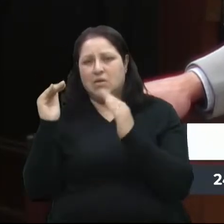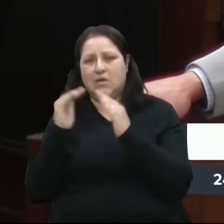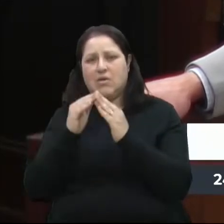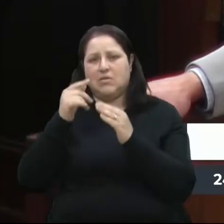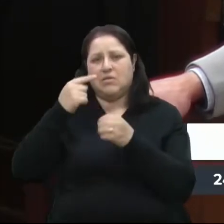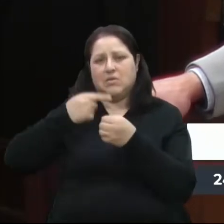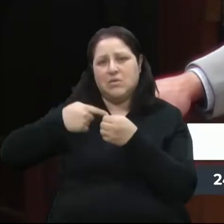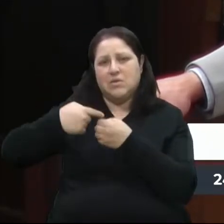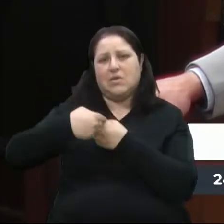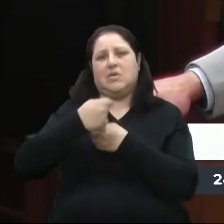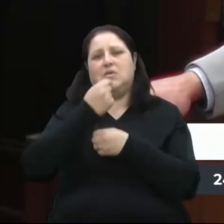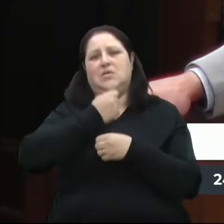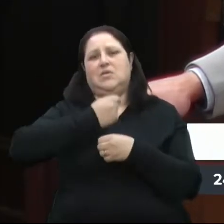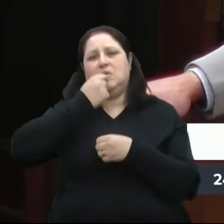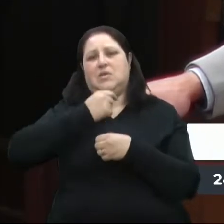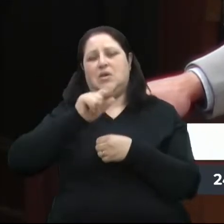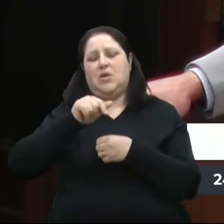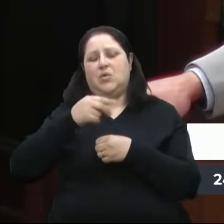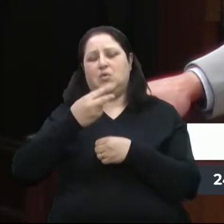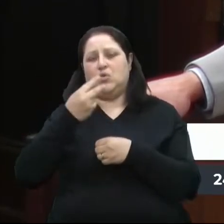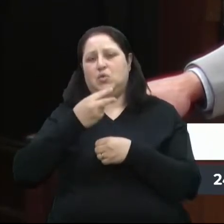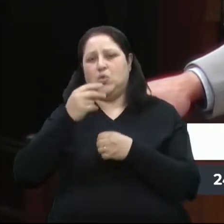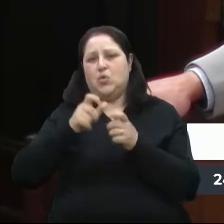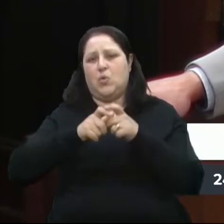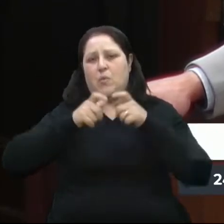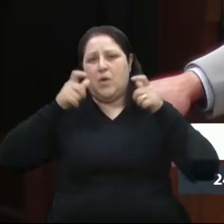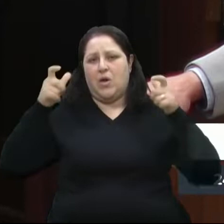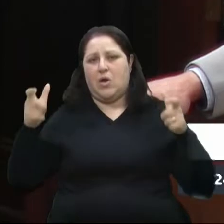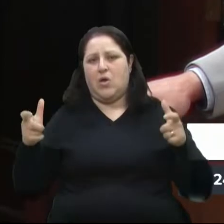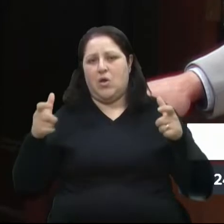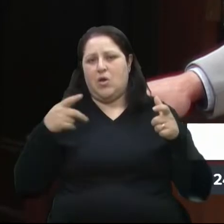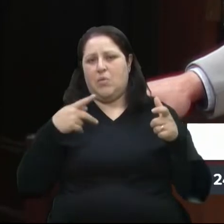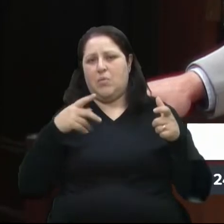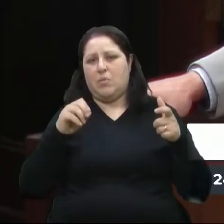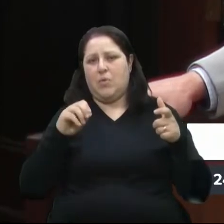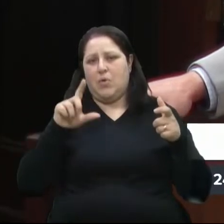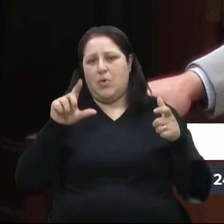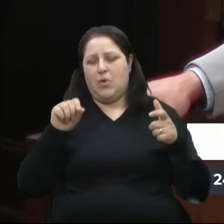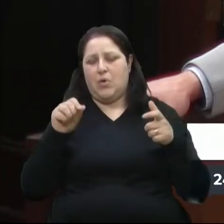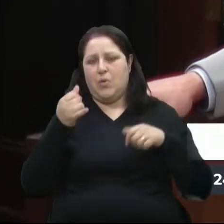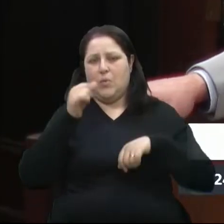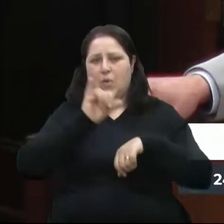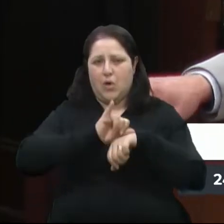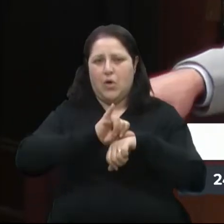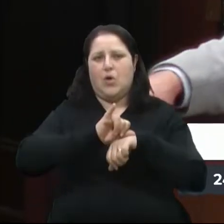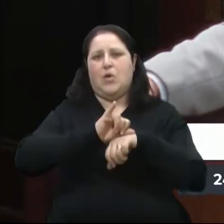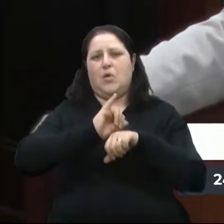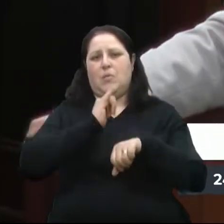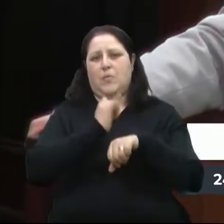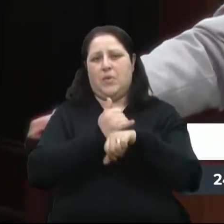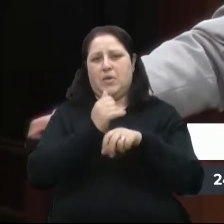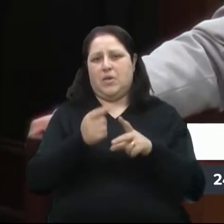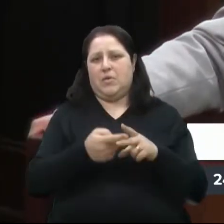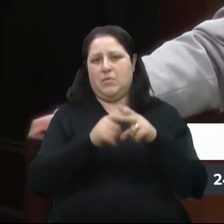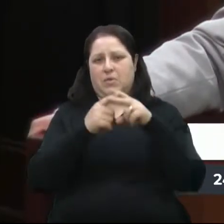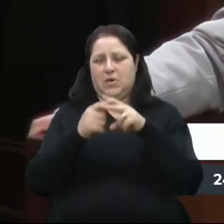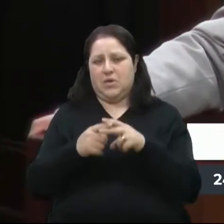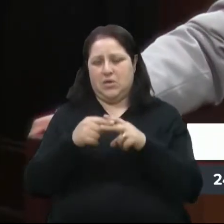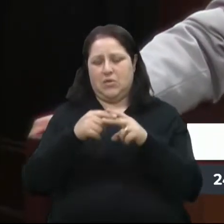Sul, que é o segundo maior polo metal mecânico do país. E principalmente na região